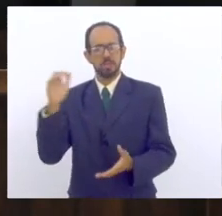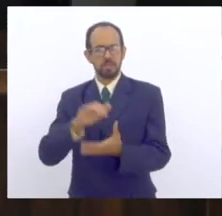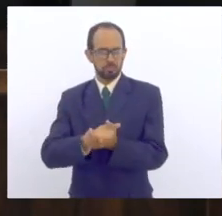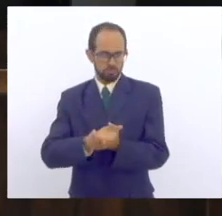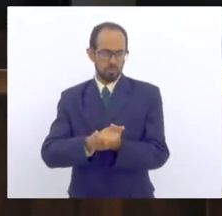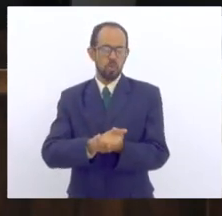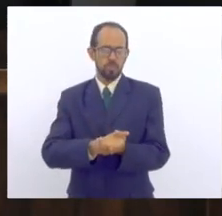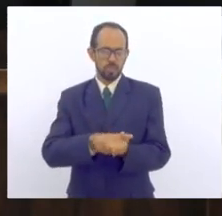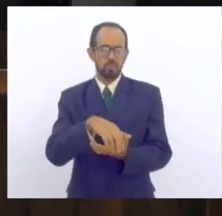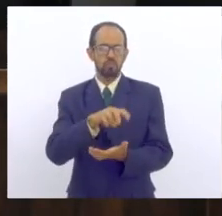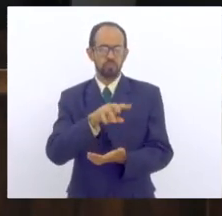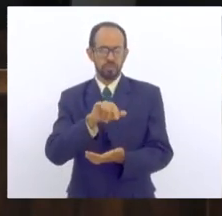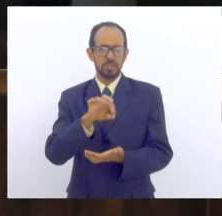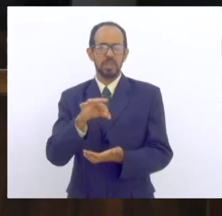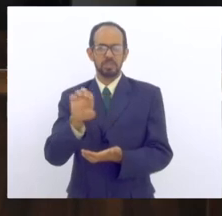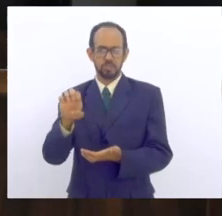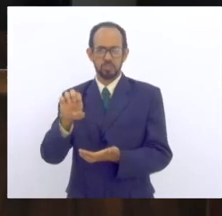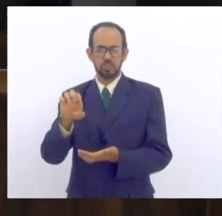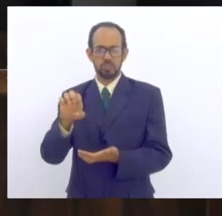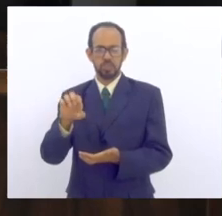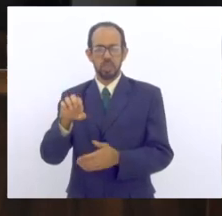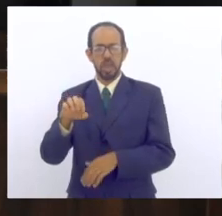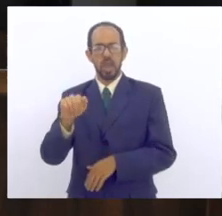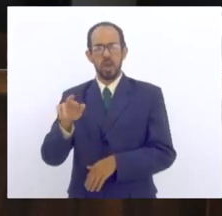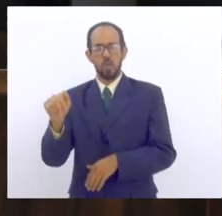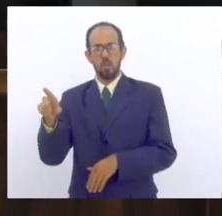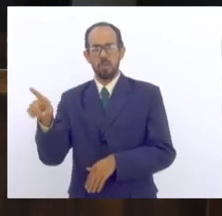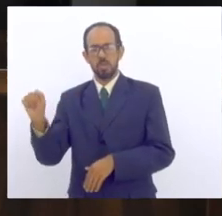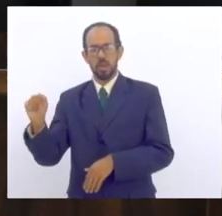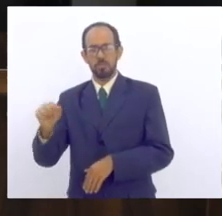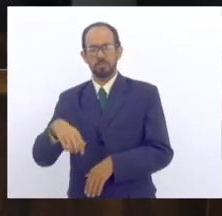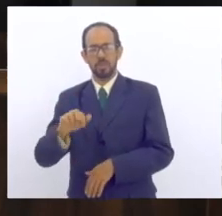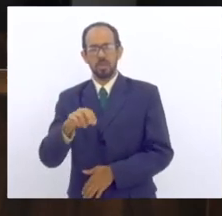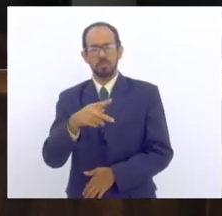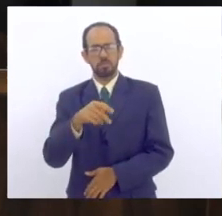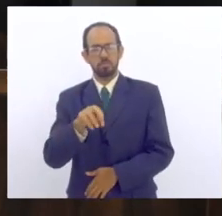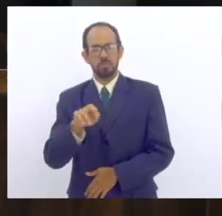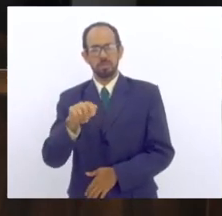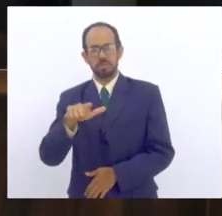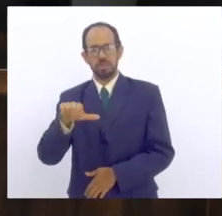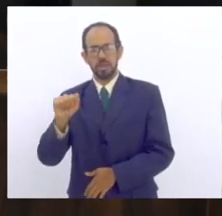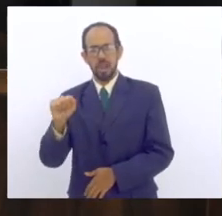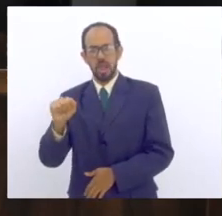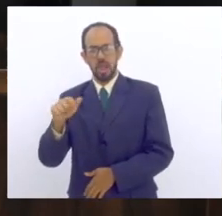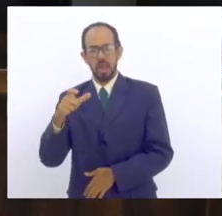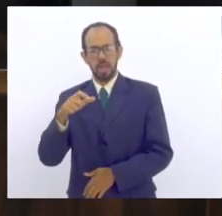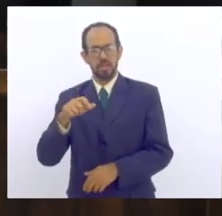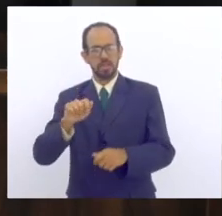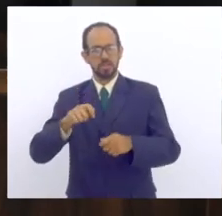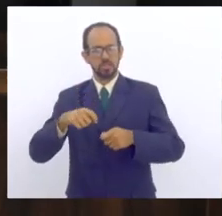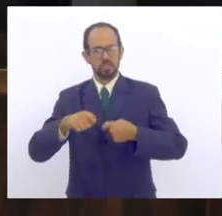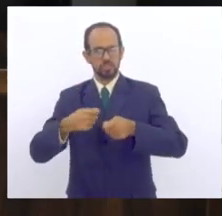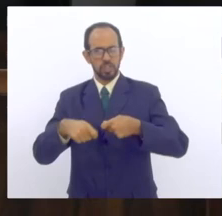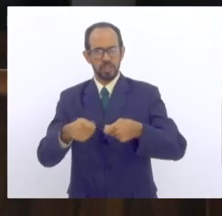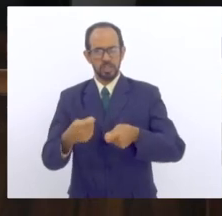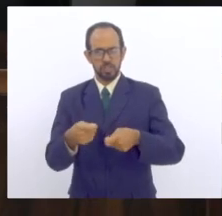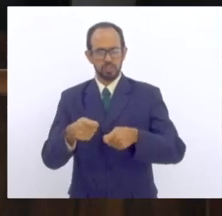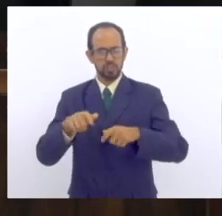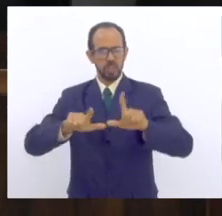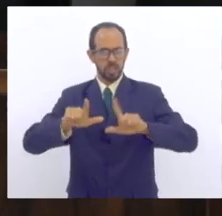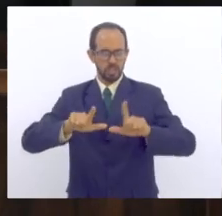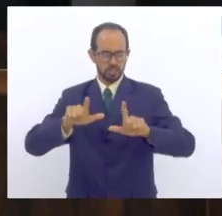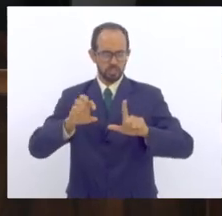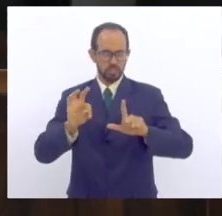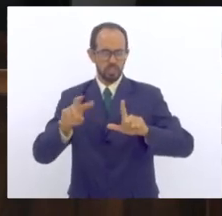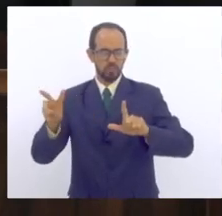seu Vicente Arruda Priscila Araújo Roquete gerente operações na RedeTV Júlio consentino